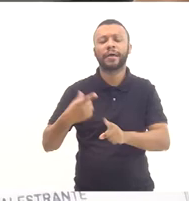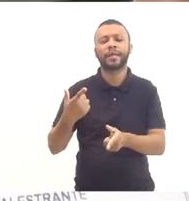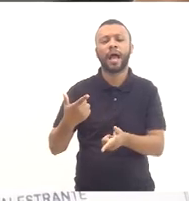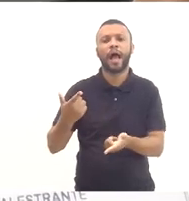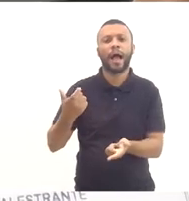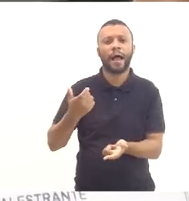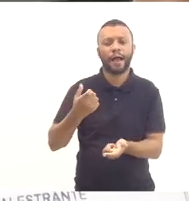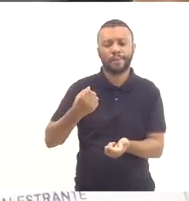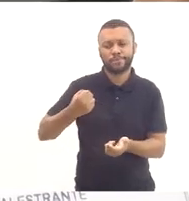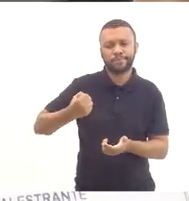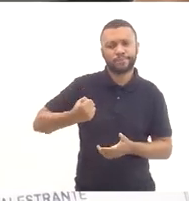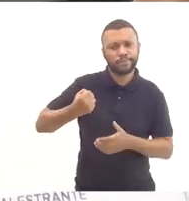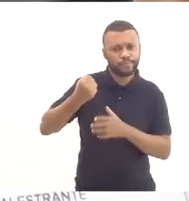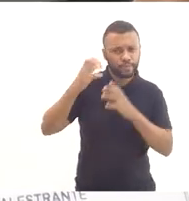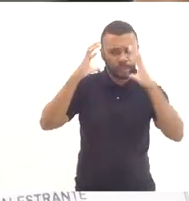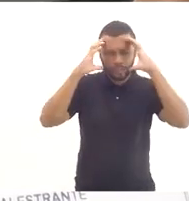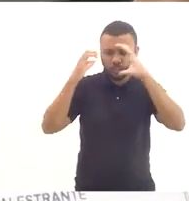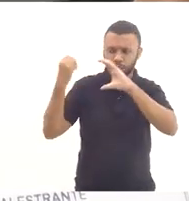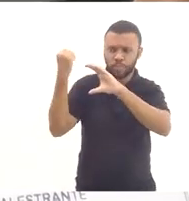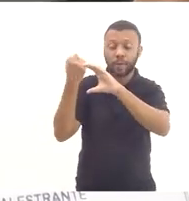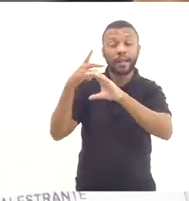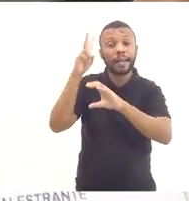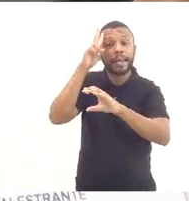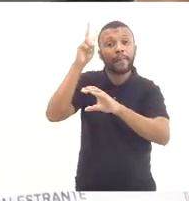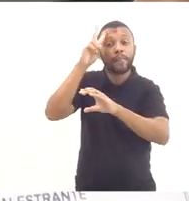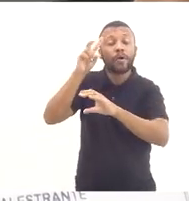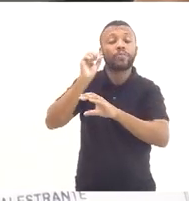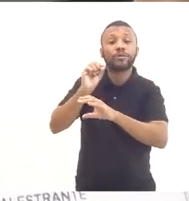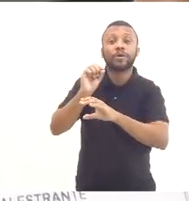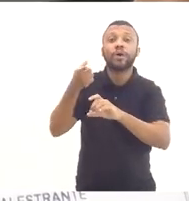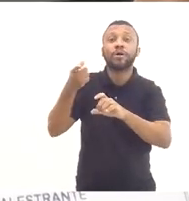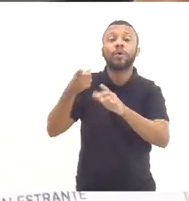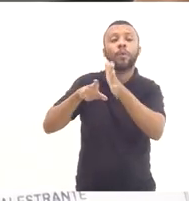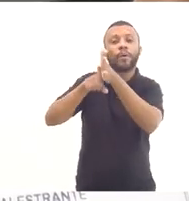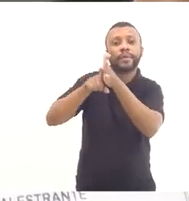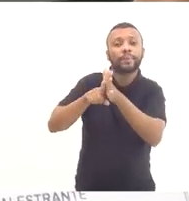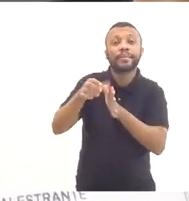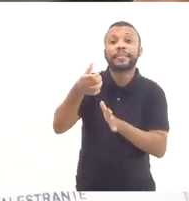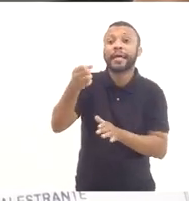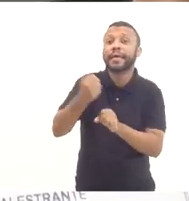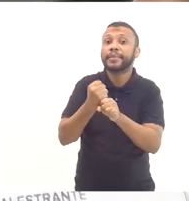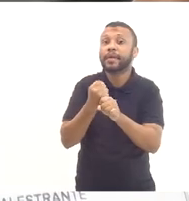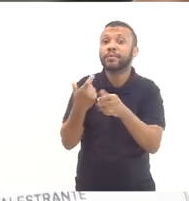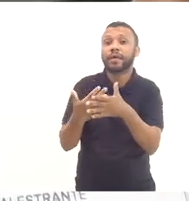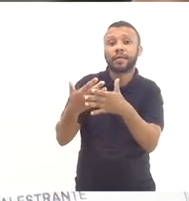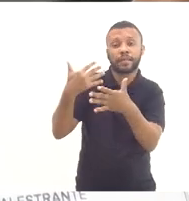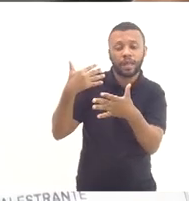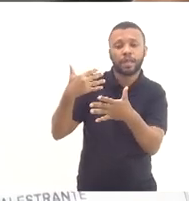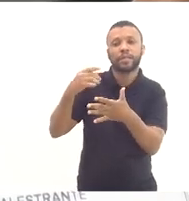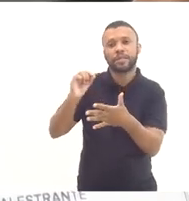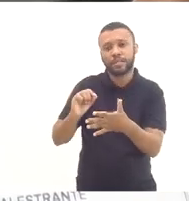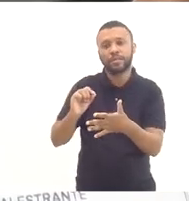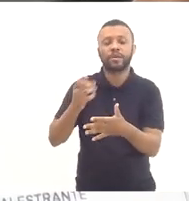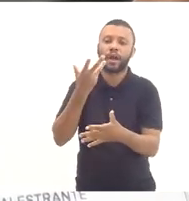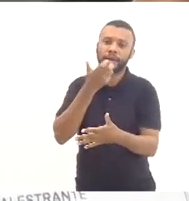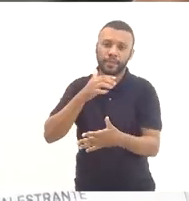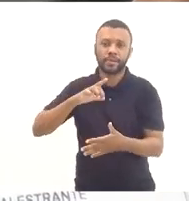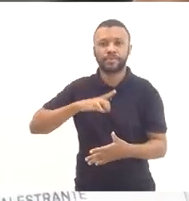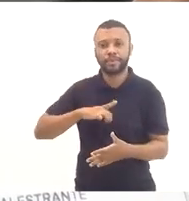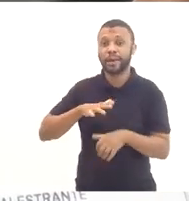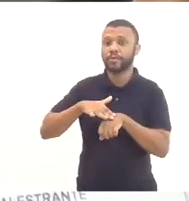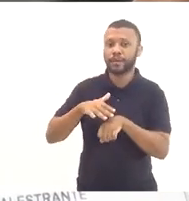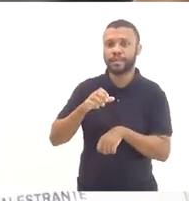que ele fez logo ao entrar ele lembrou-se de um exame que ele tinha visto dez anos atrás de uma criança que tinha aciduria glutarica tipo 1